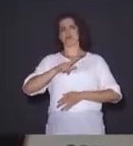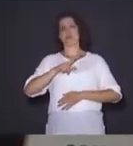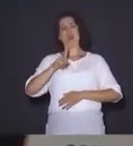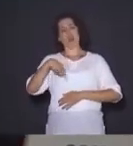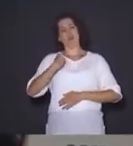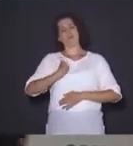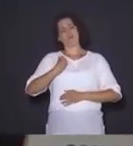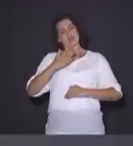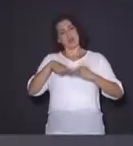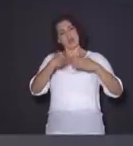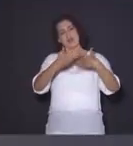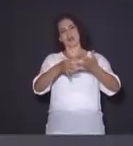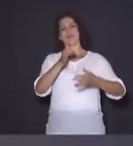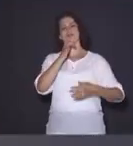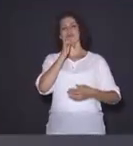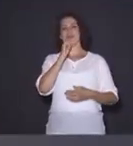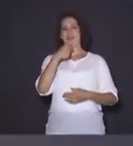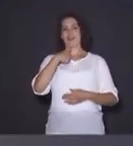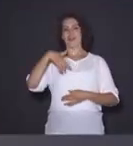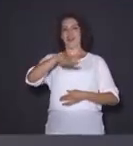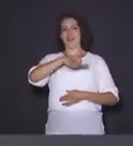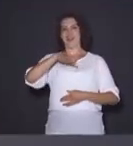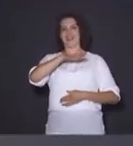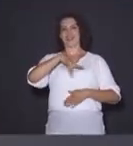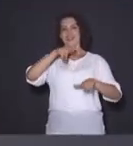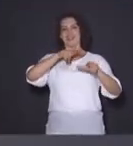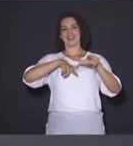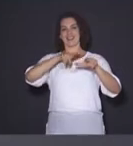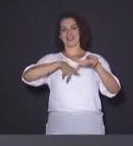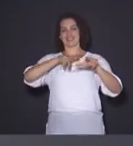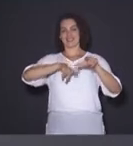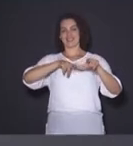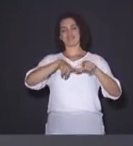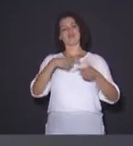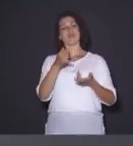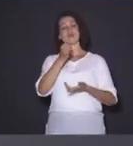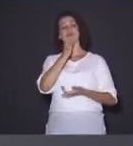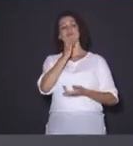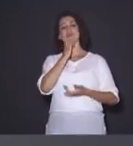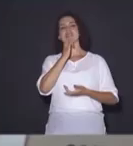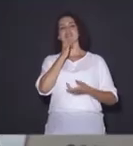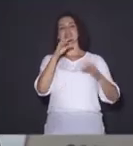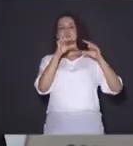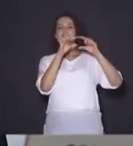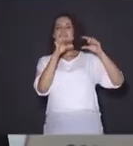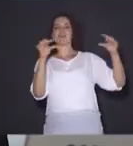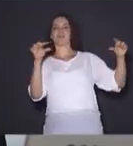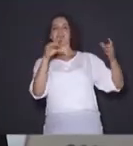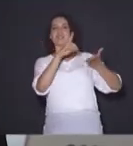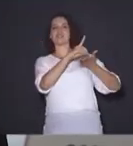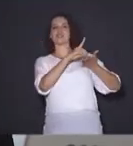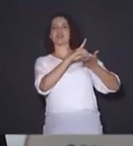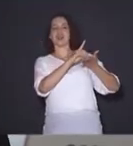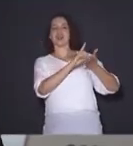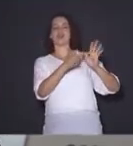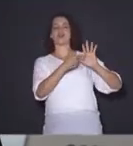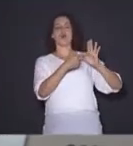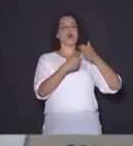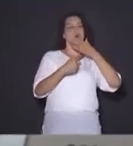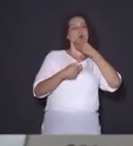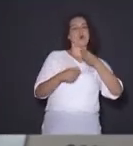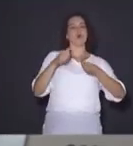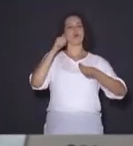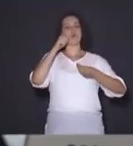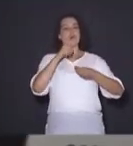eu sou da área da linguiça da área da letra né então um exemplo muito básico da definição do dicionário de homem e mulher porque esse é um